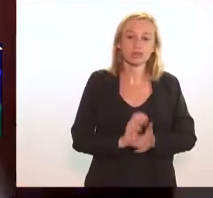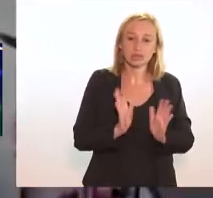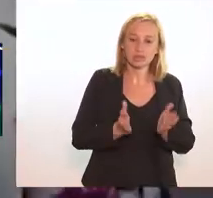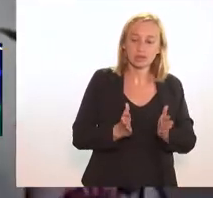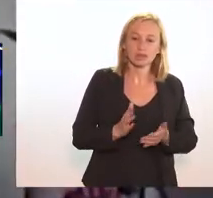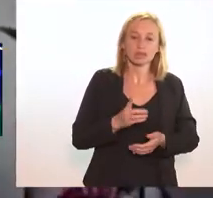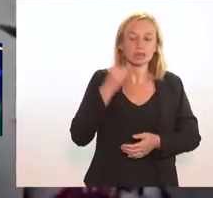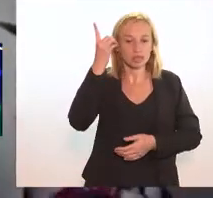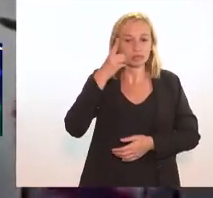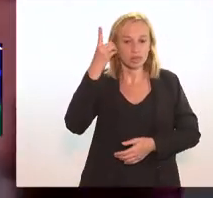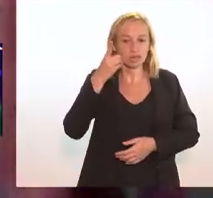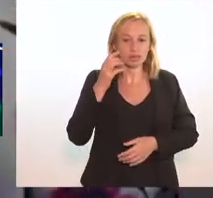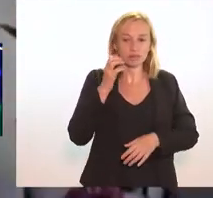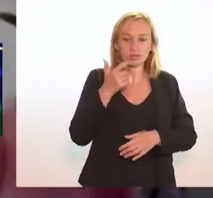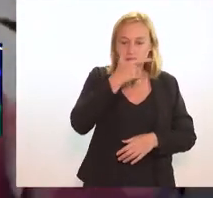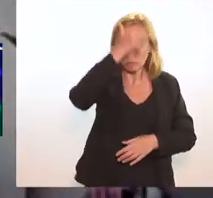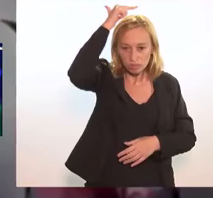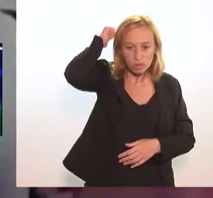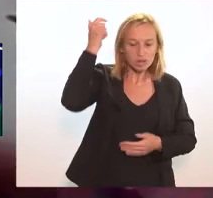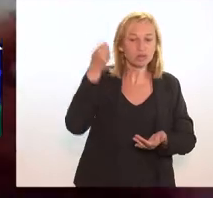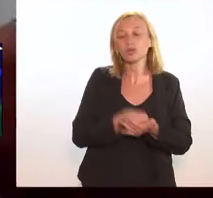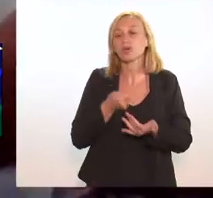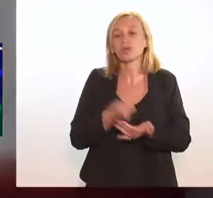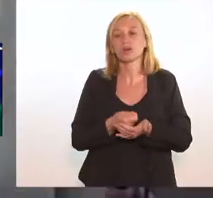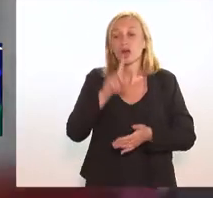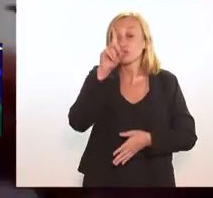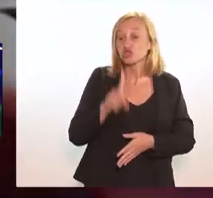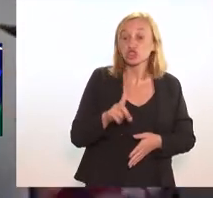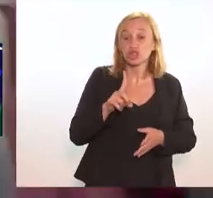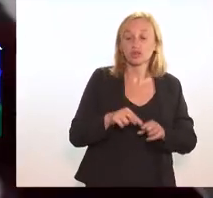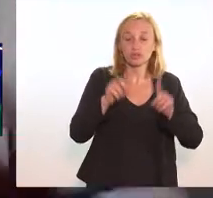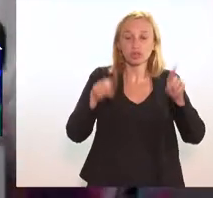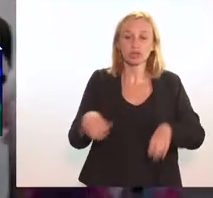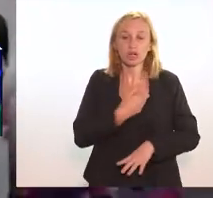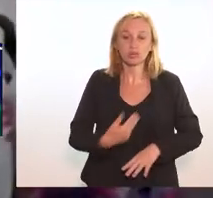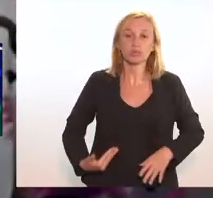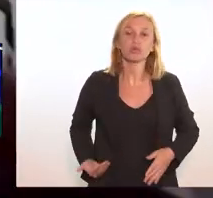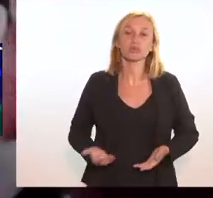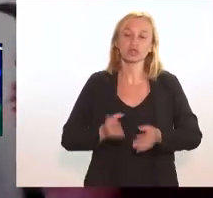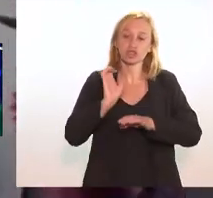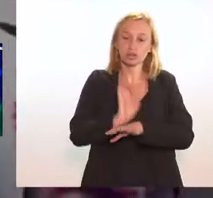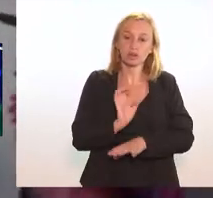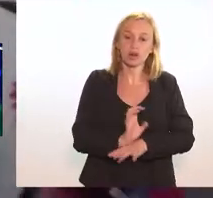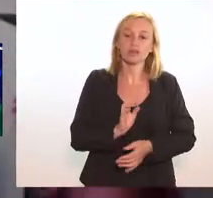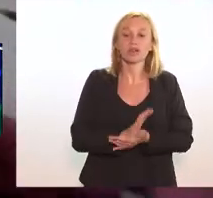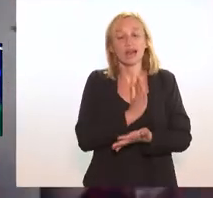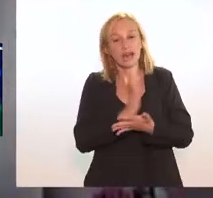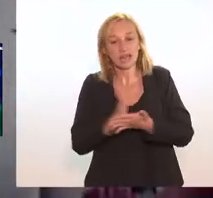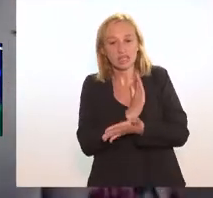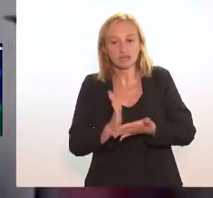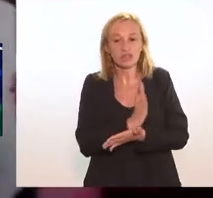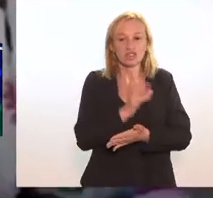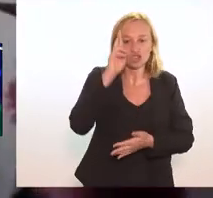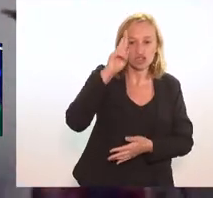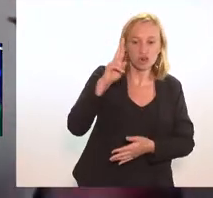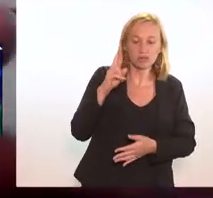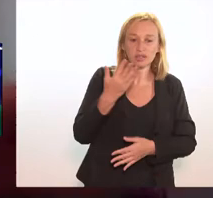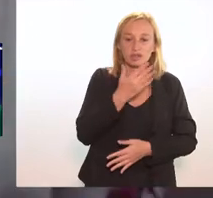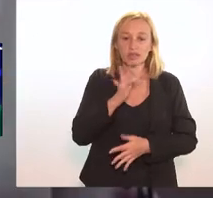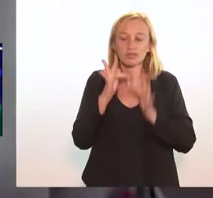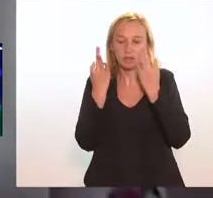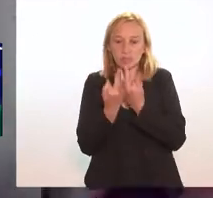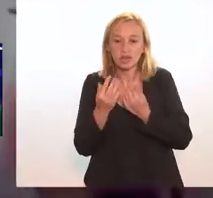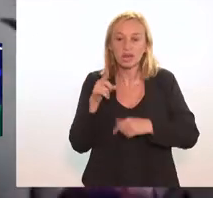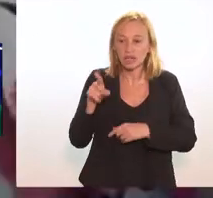nós temos que cobrar, que isso é o direito do funcionalismo público estadual, de ter o crédito consignado, e que, por muitas vezes, o chefe de família é aquele que é